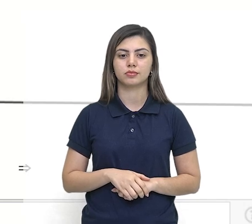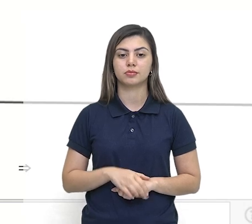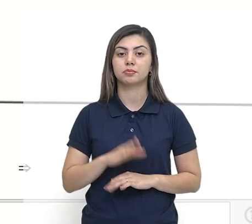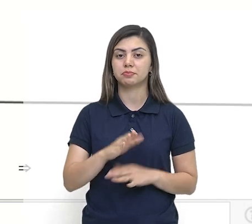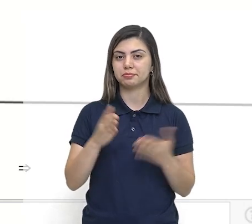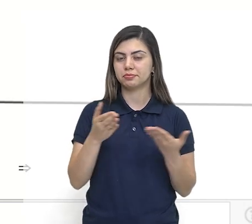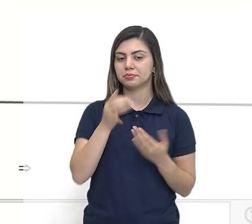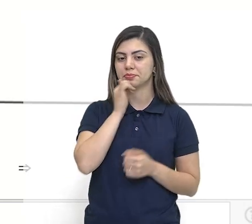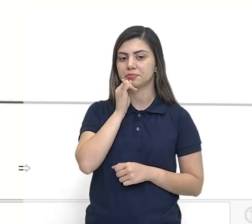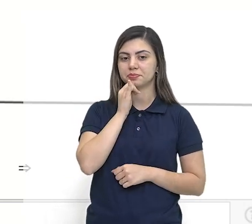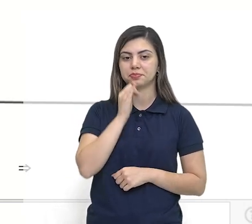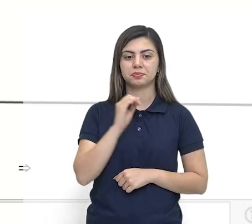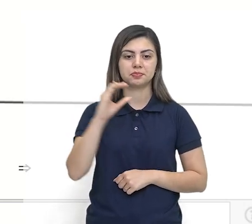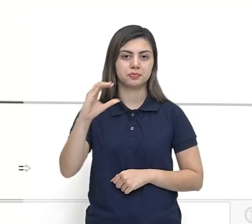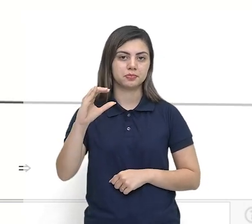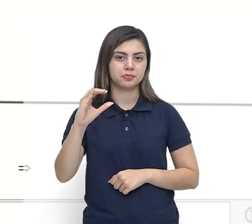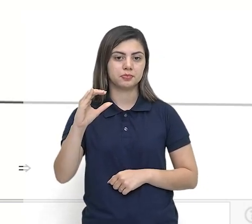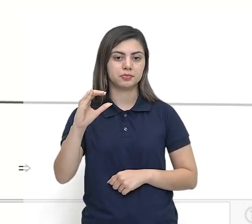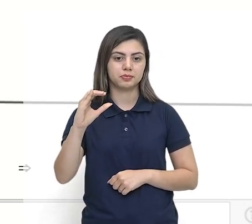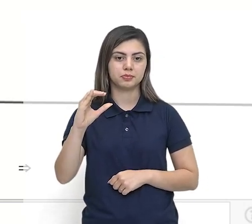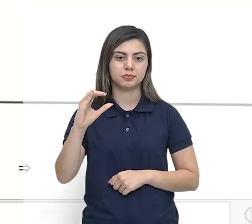CD, vamos pegar aqui, CD, pronto.